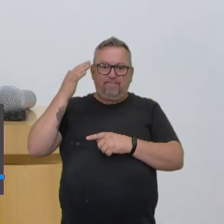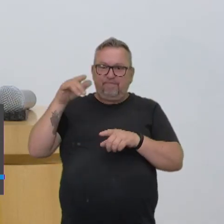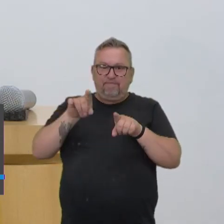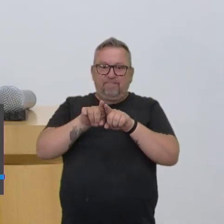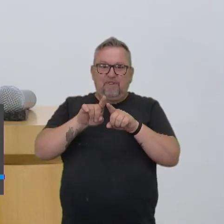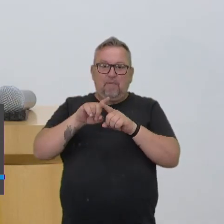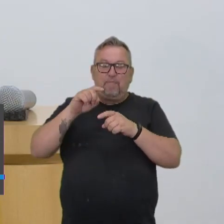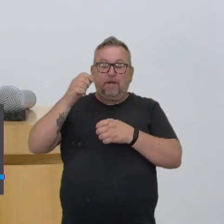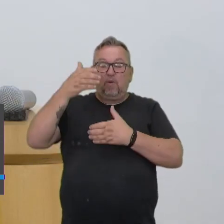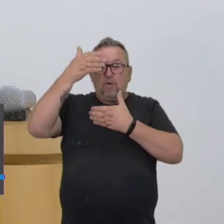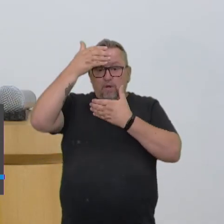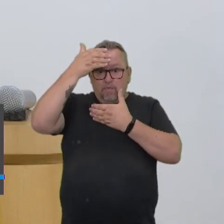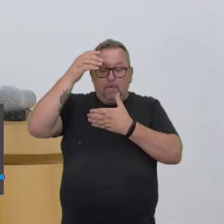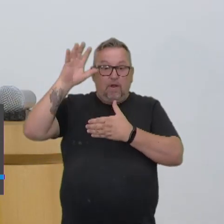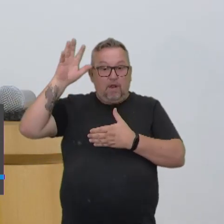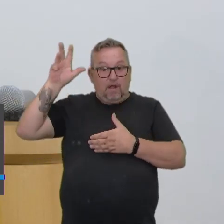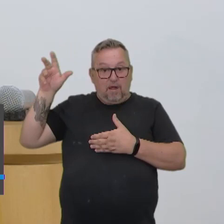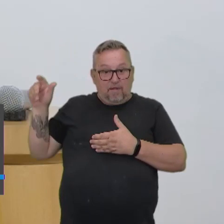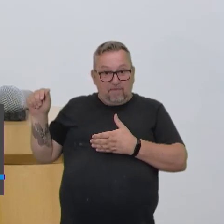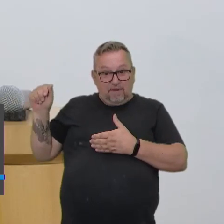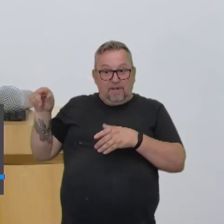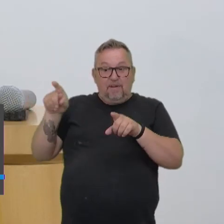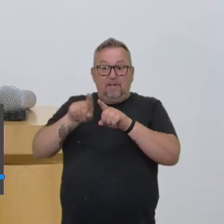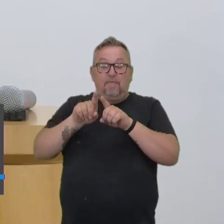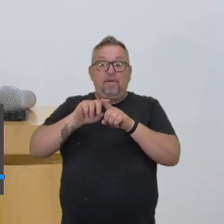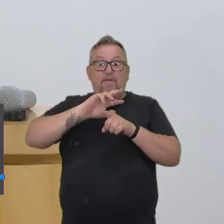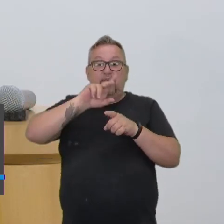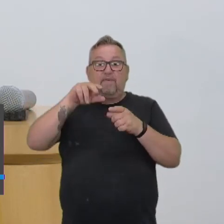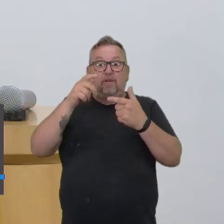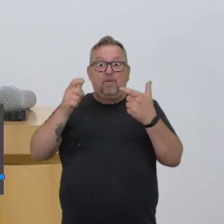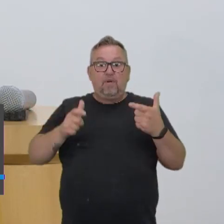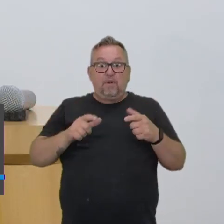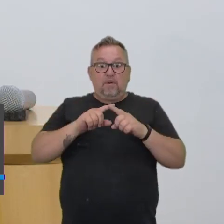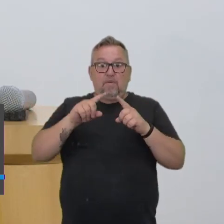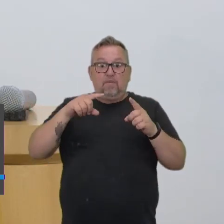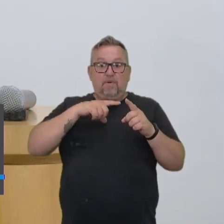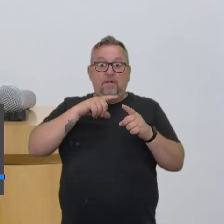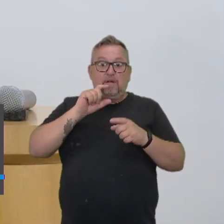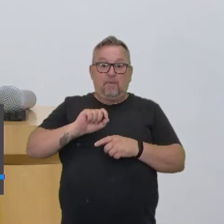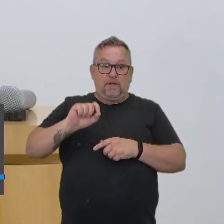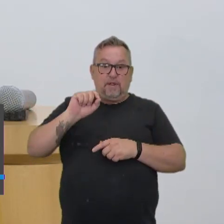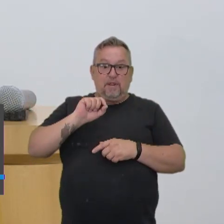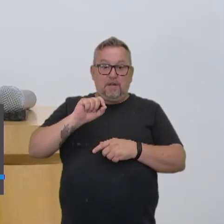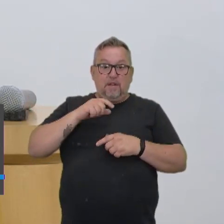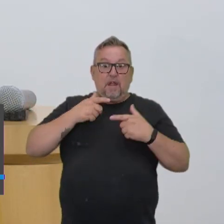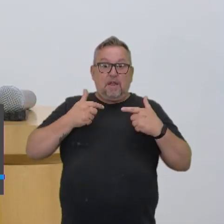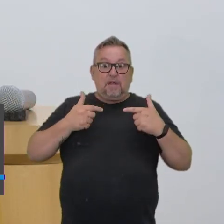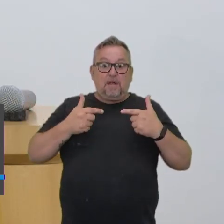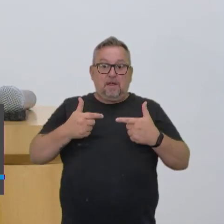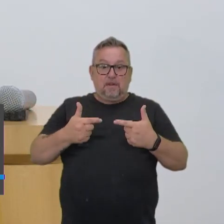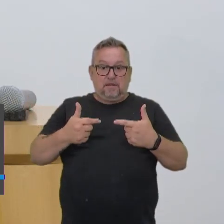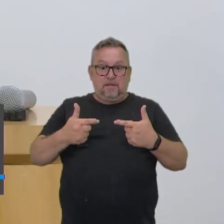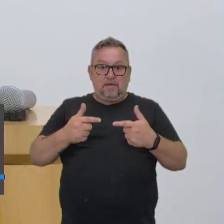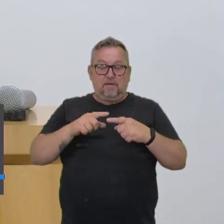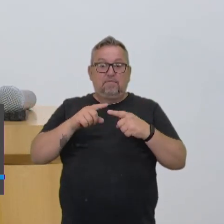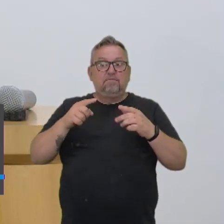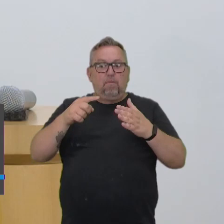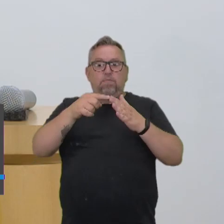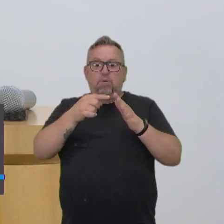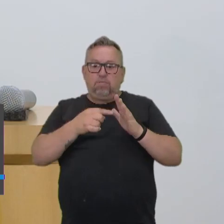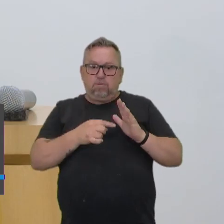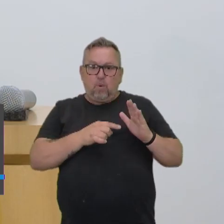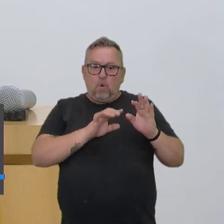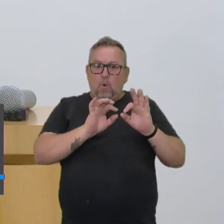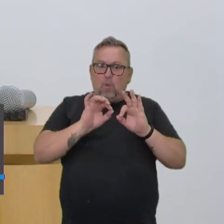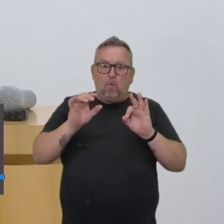Oriente Médio, na África, em vários lugares, só que são, obviamente, guerras pontuais. Não